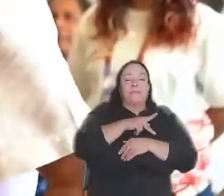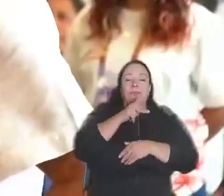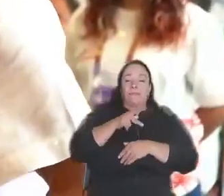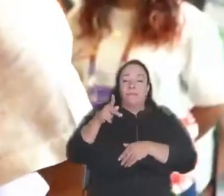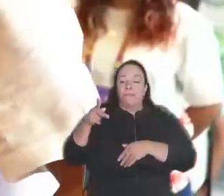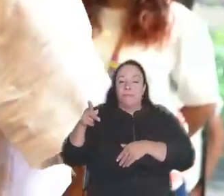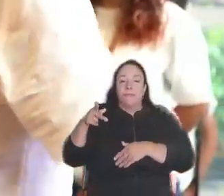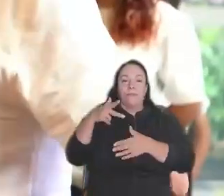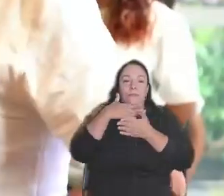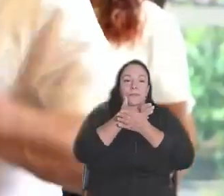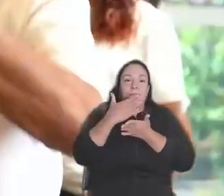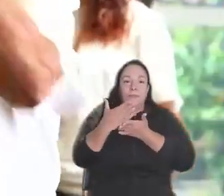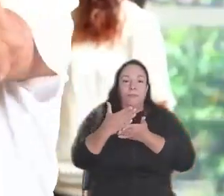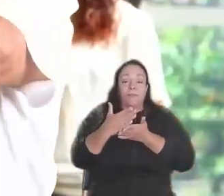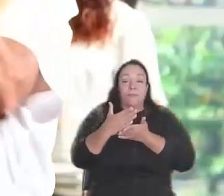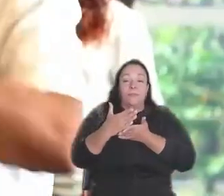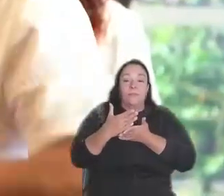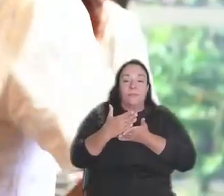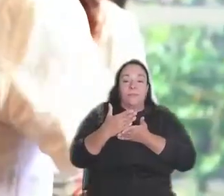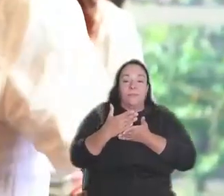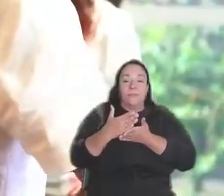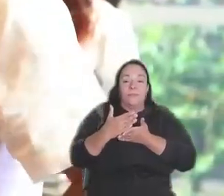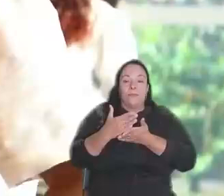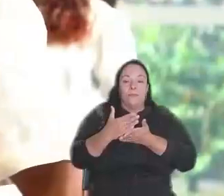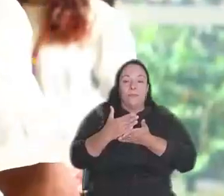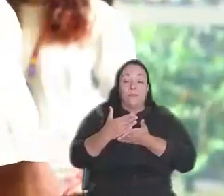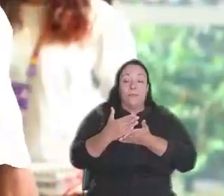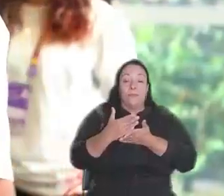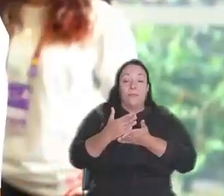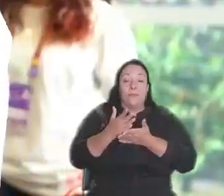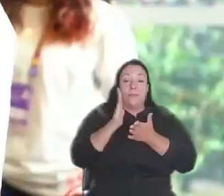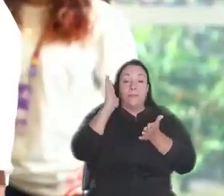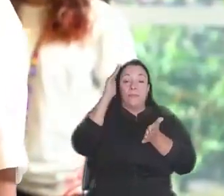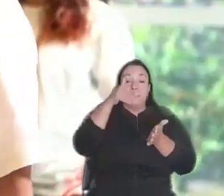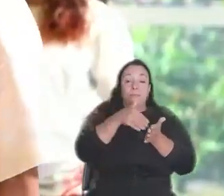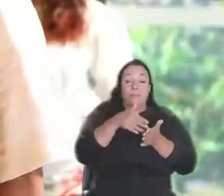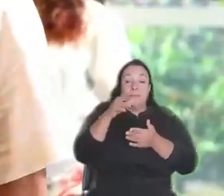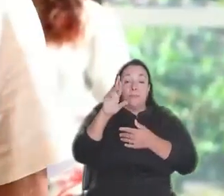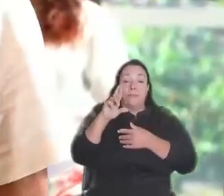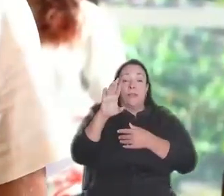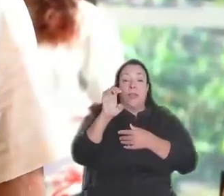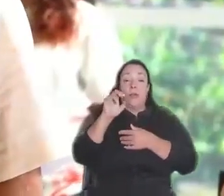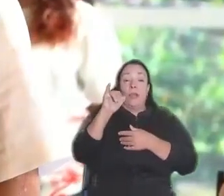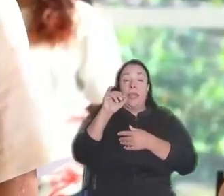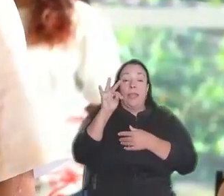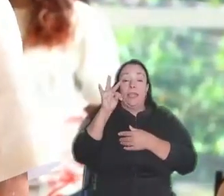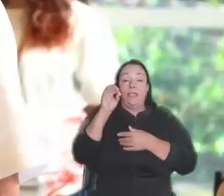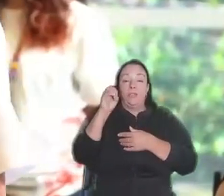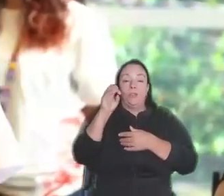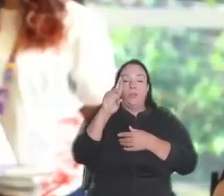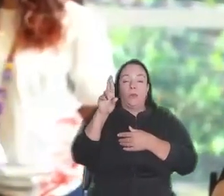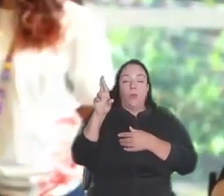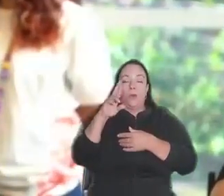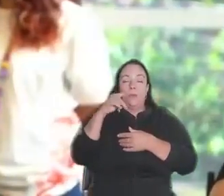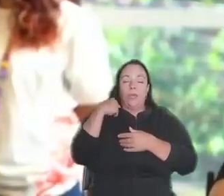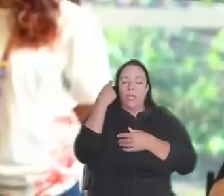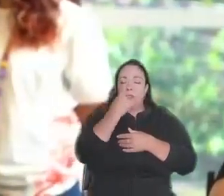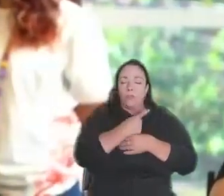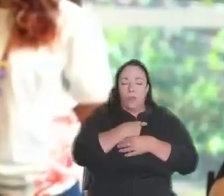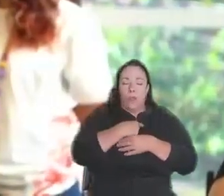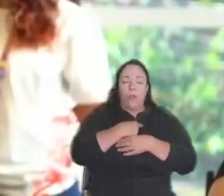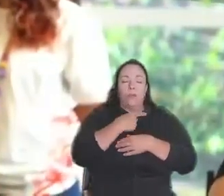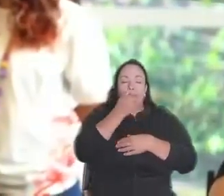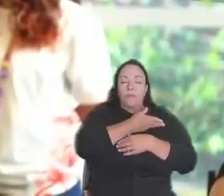e terminando não, né, e chegando a reitor. Então, professor Oscar, para nós, todos os colegas seus